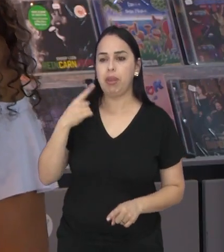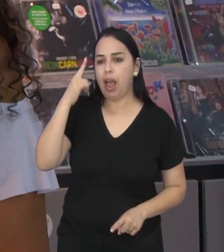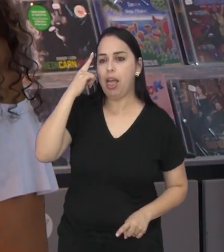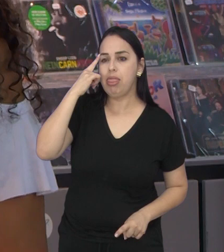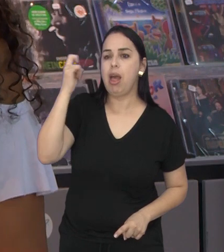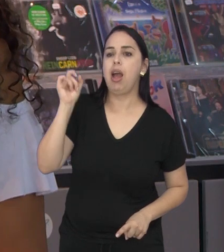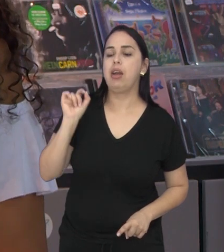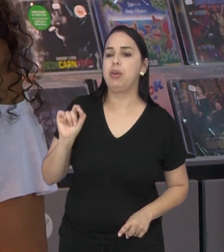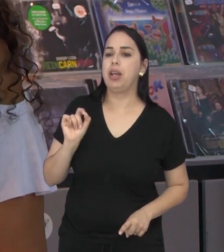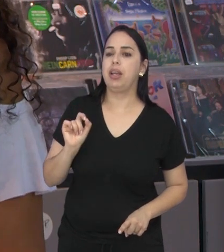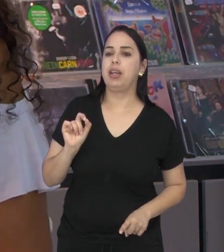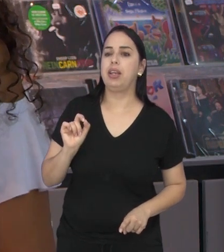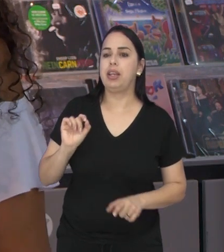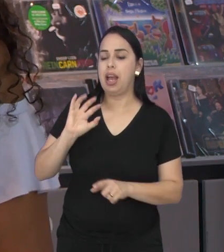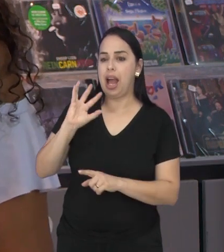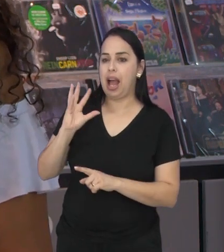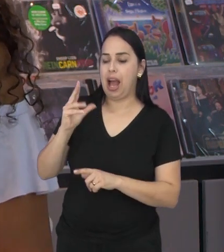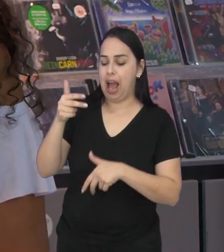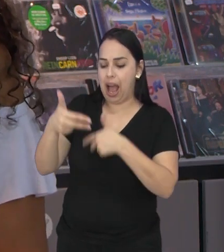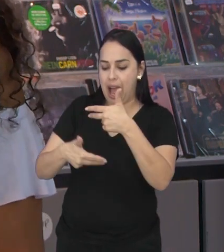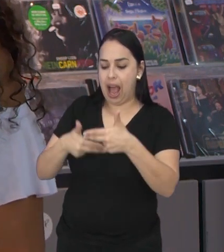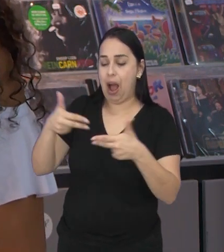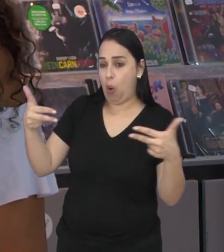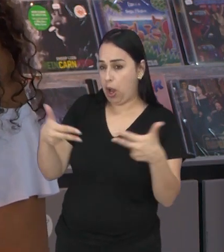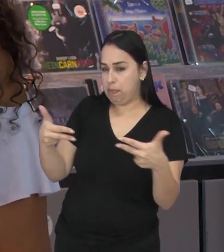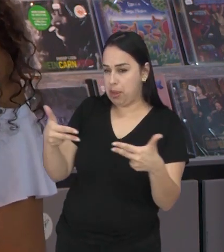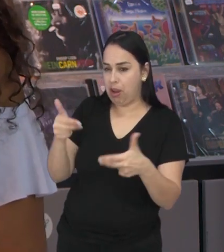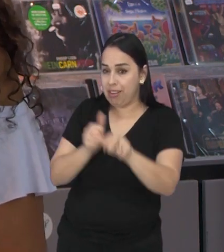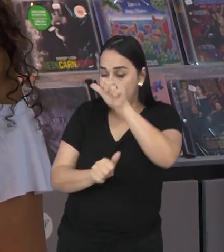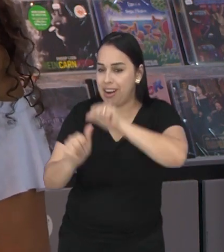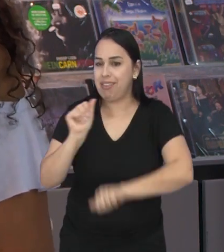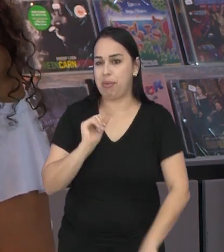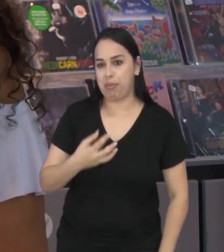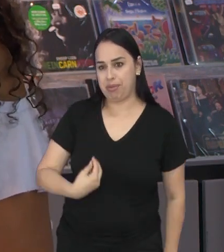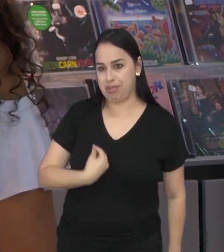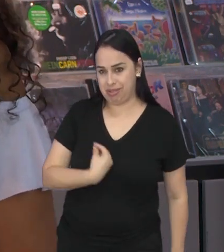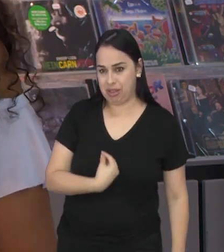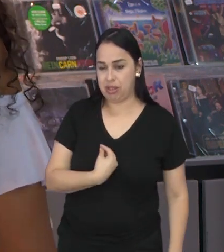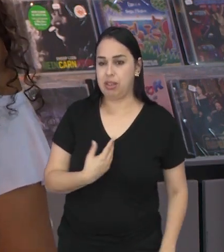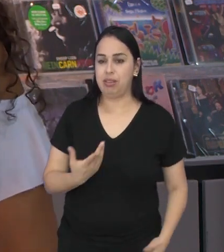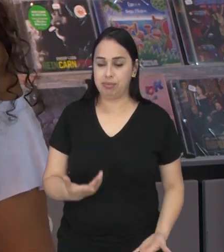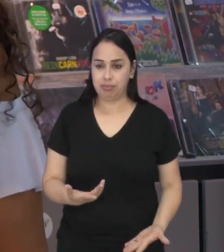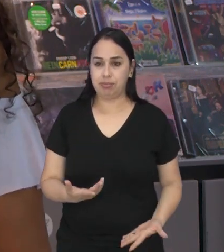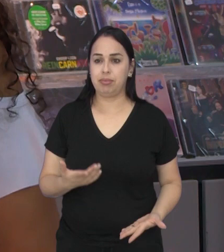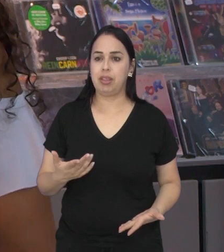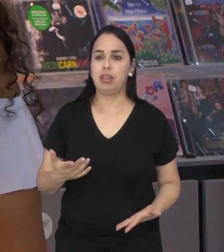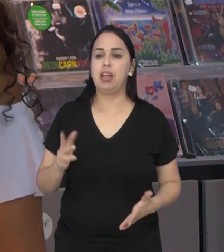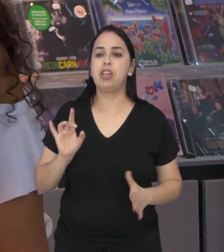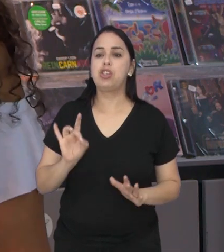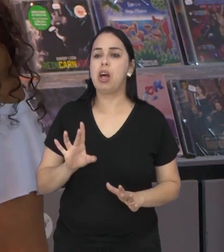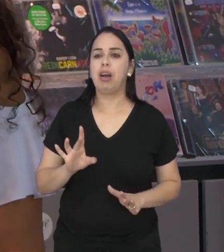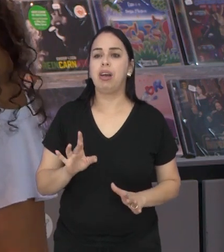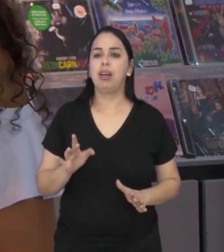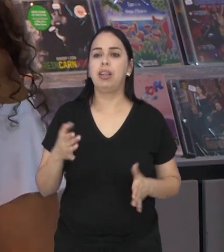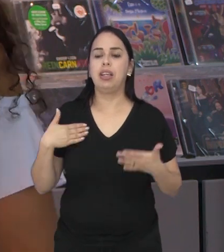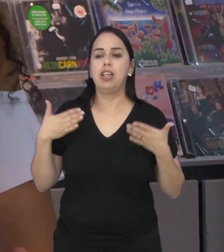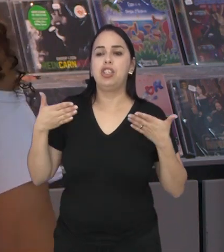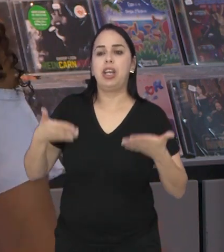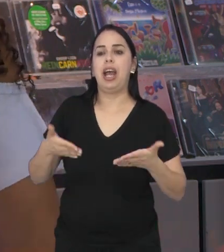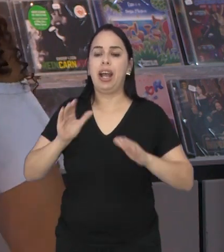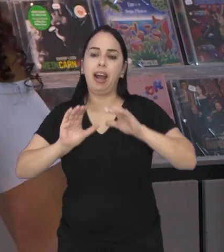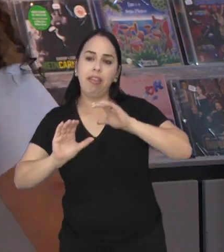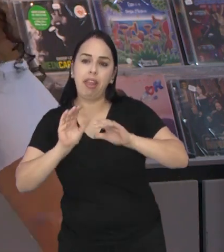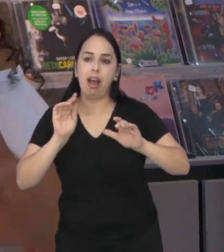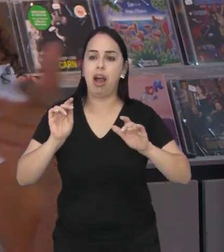das ideias é o hip hop, a arte, como um instrumento de transformação social, né? Então é essa coisa, para além do entretenimento,